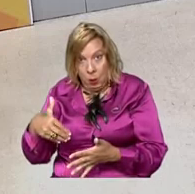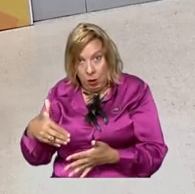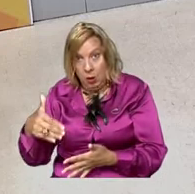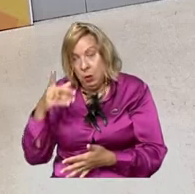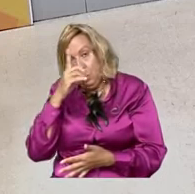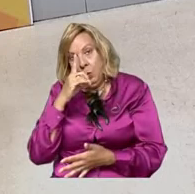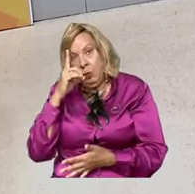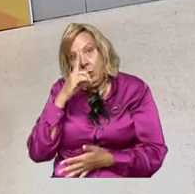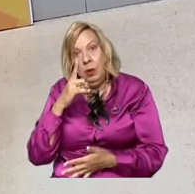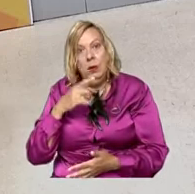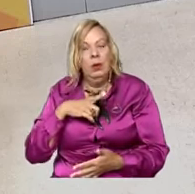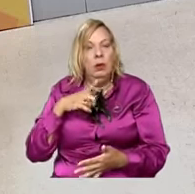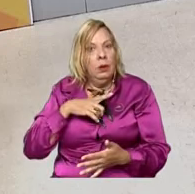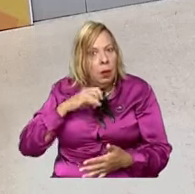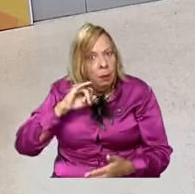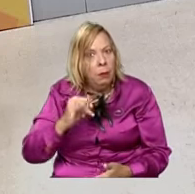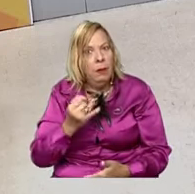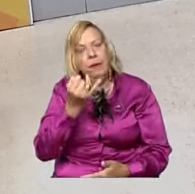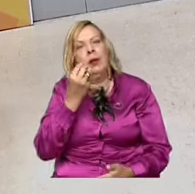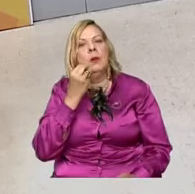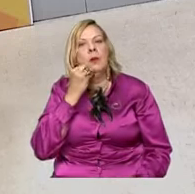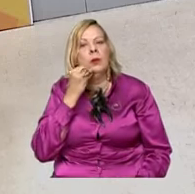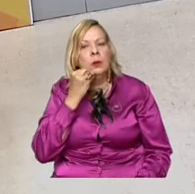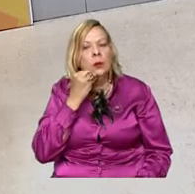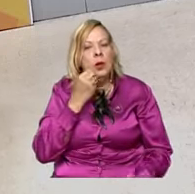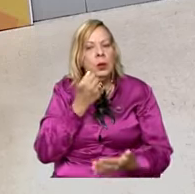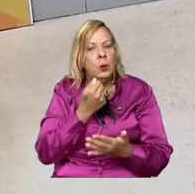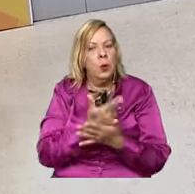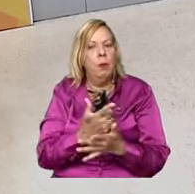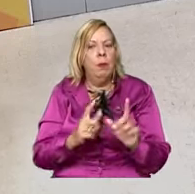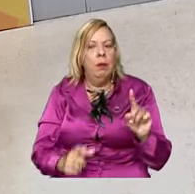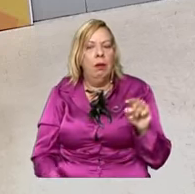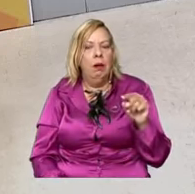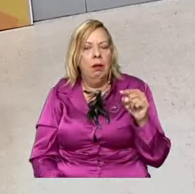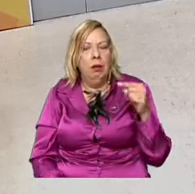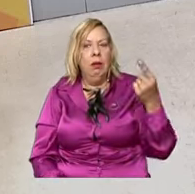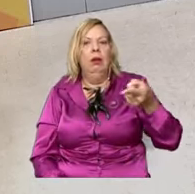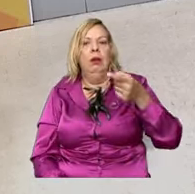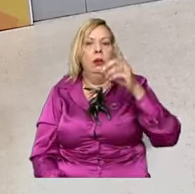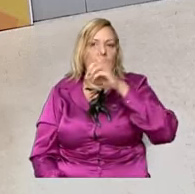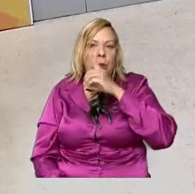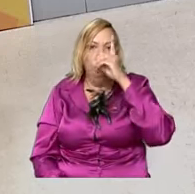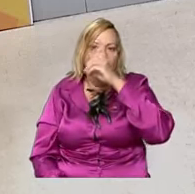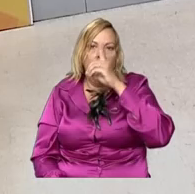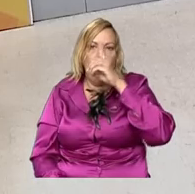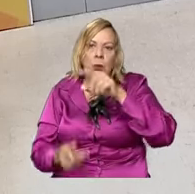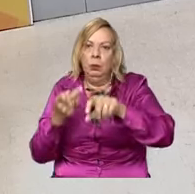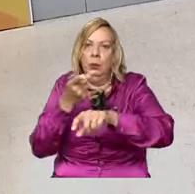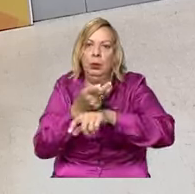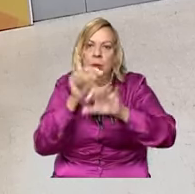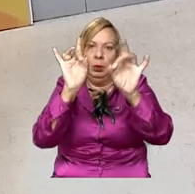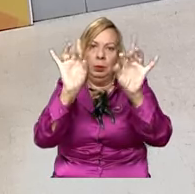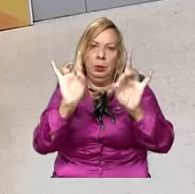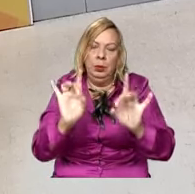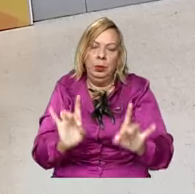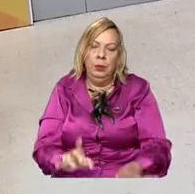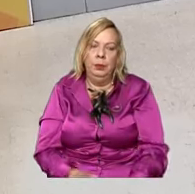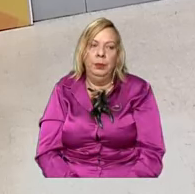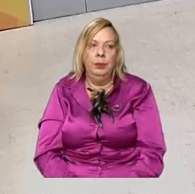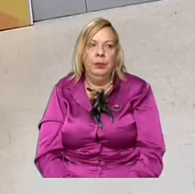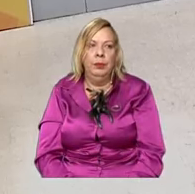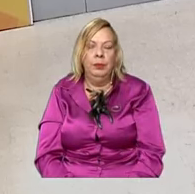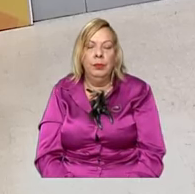QR Code na tela para você já marcar presença no próximo domingo. Tá com uma premiação incrível também, a gente fala dela daqui a